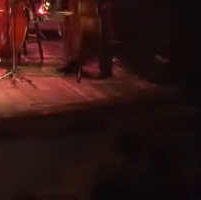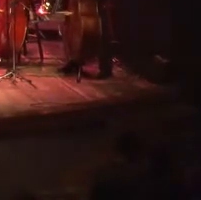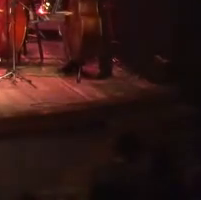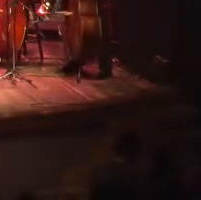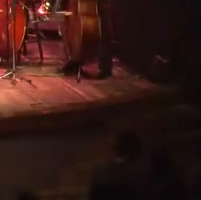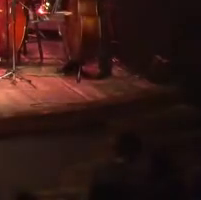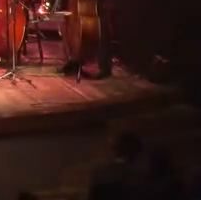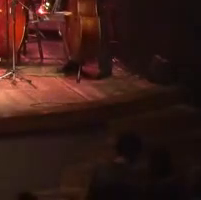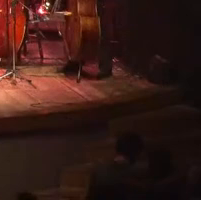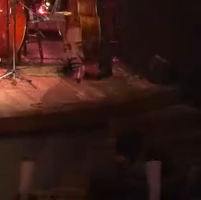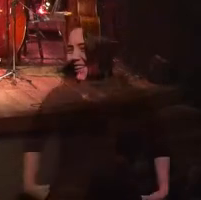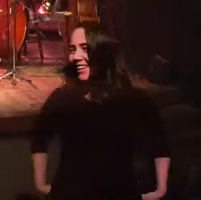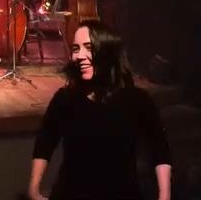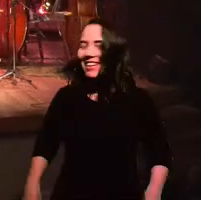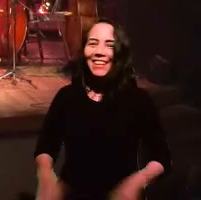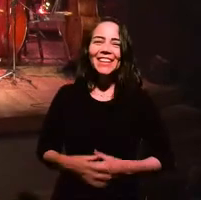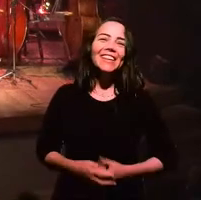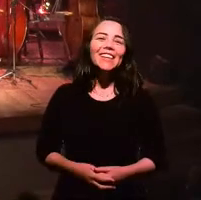Então,